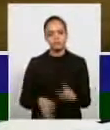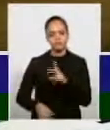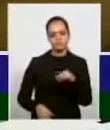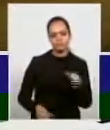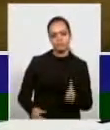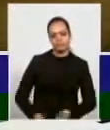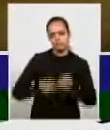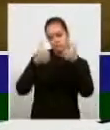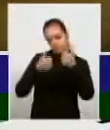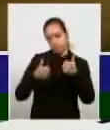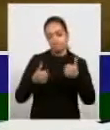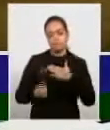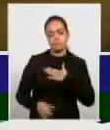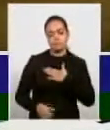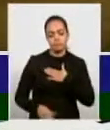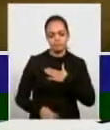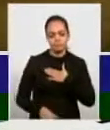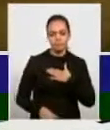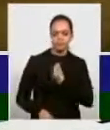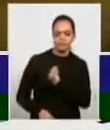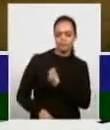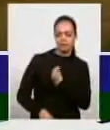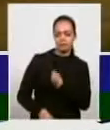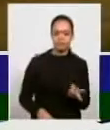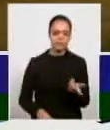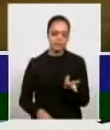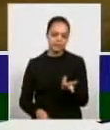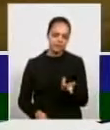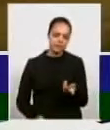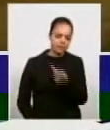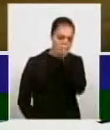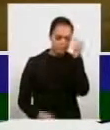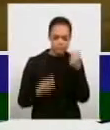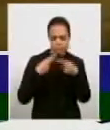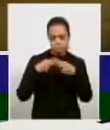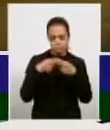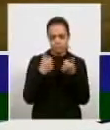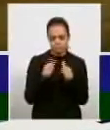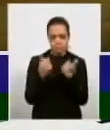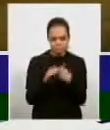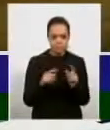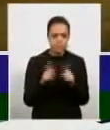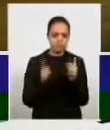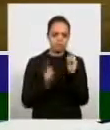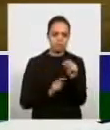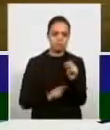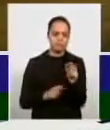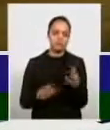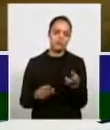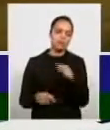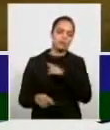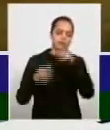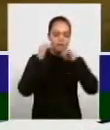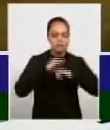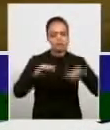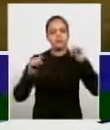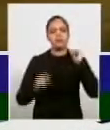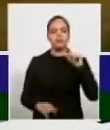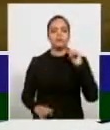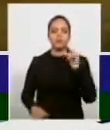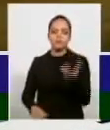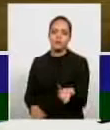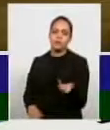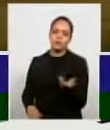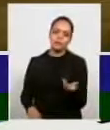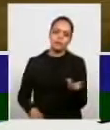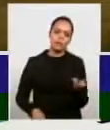pouco mais de qualidade de vida naqueles que usam o transporte coletivo, mas fica aqui registrado o